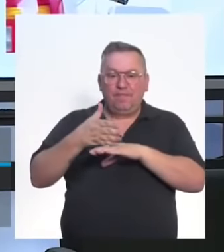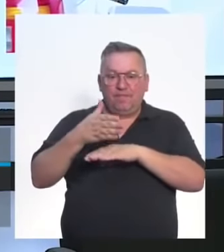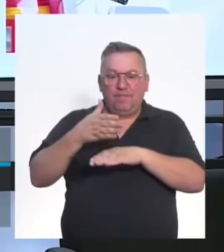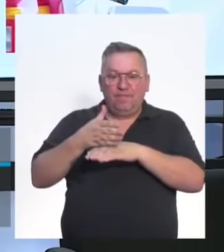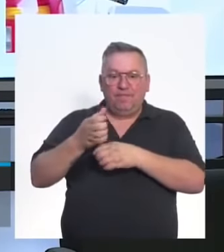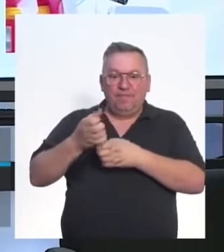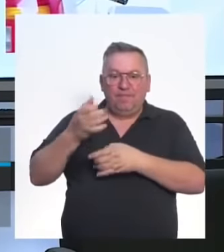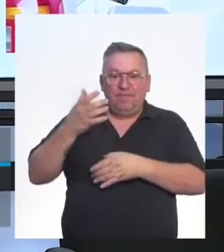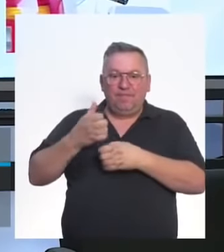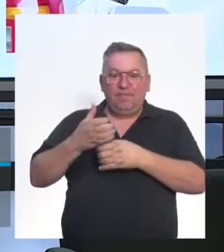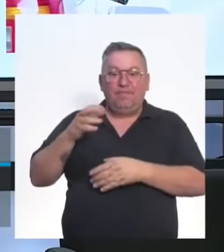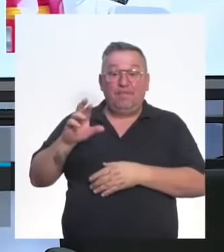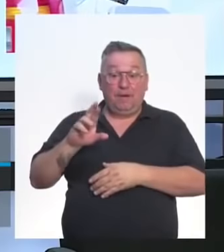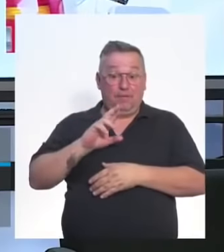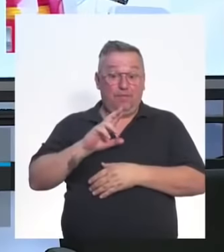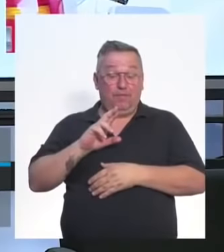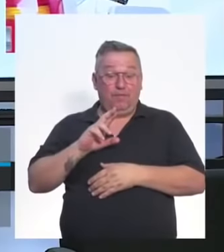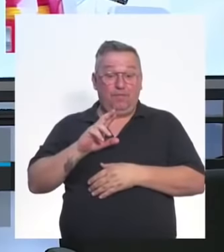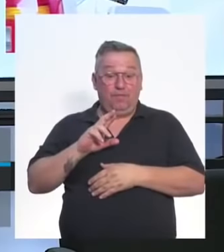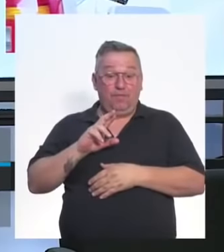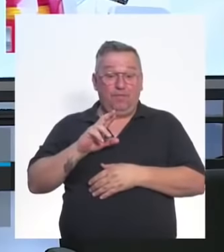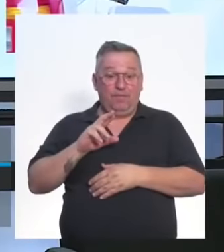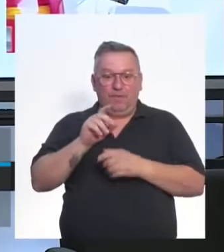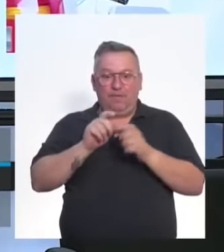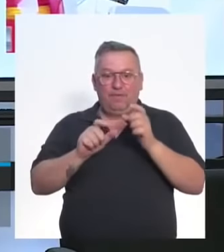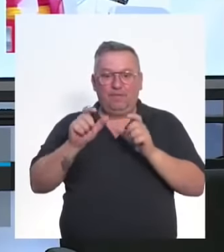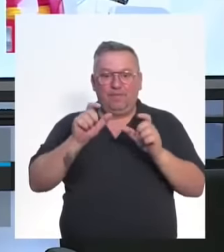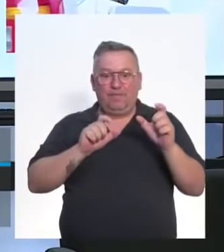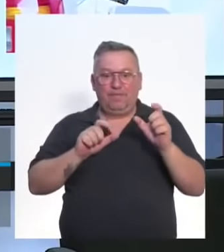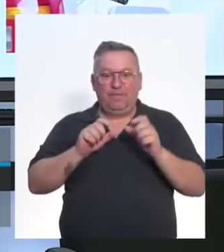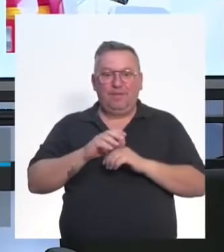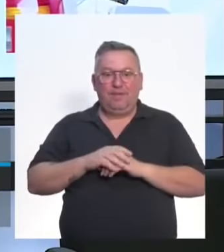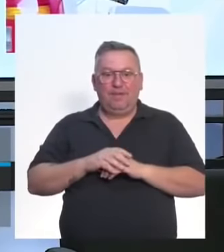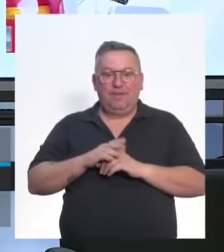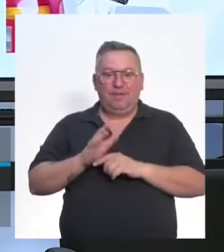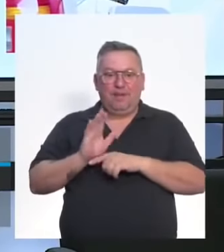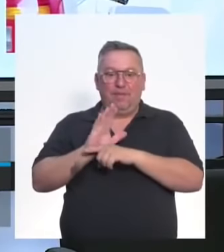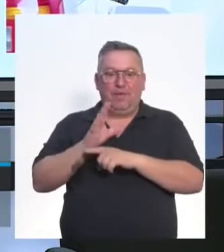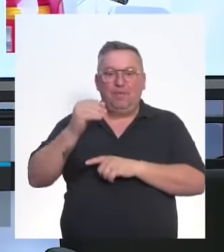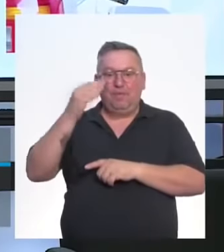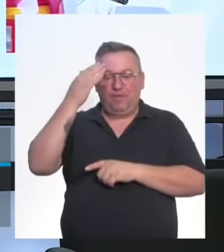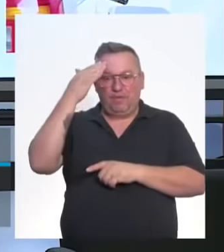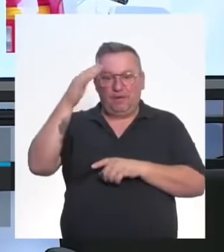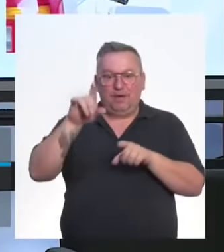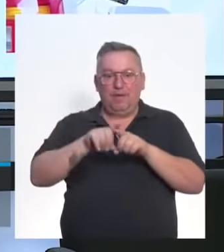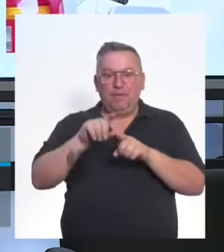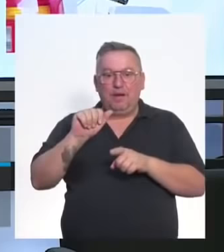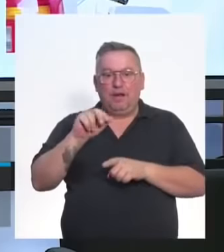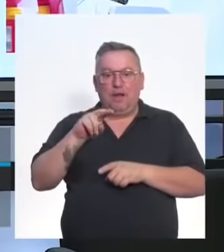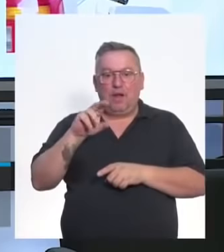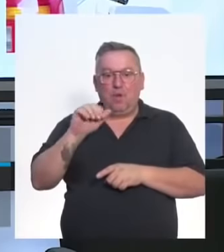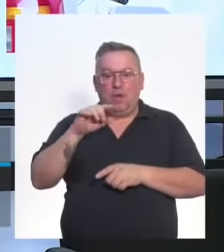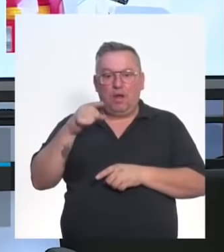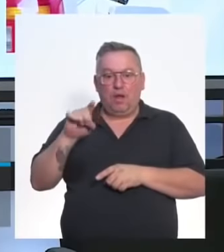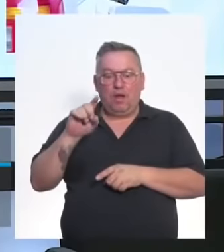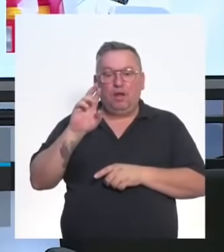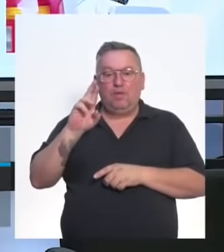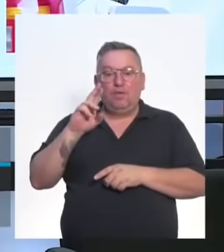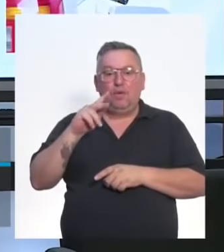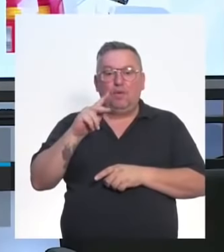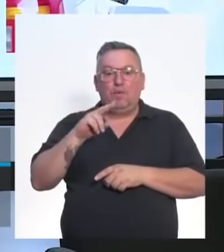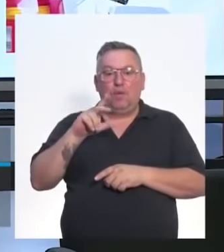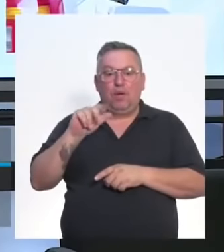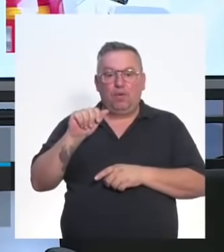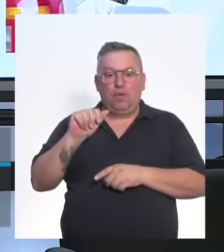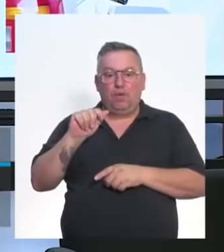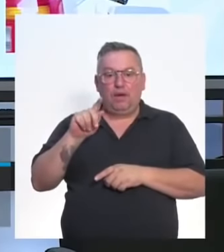mandam algumas palavras de apoio. Muito obrigado, Cauã. Espero que o Paulo